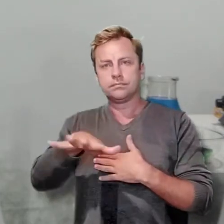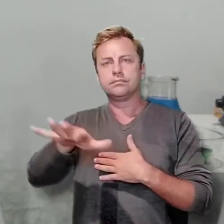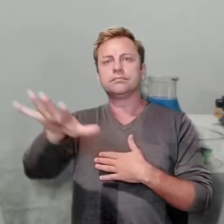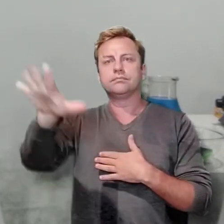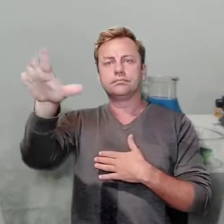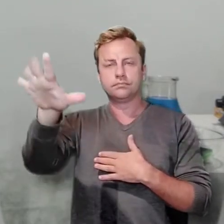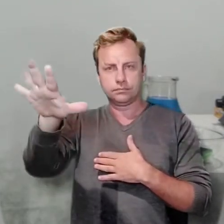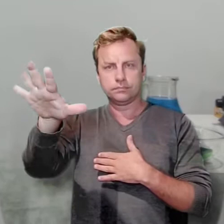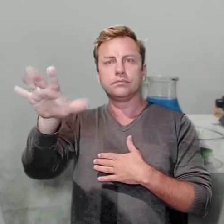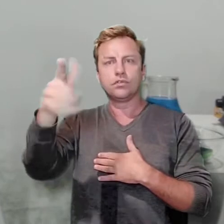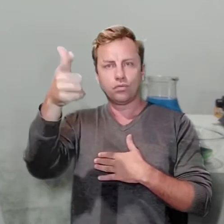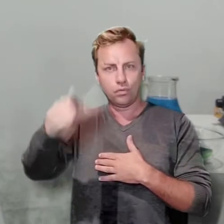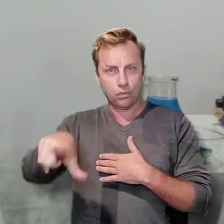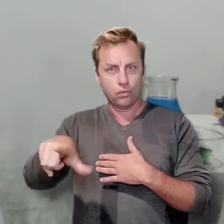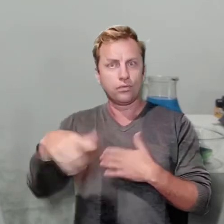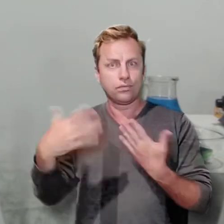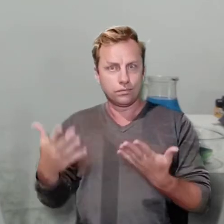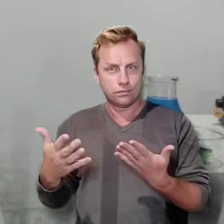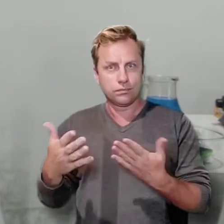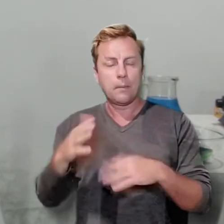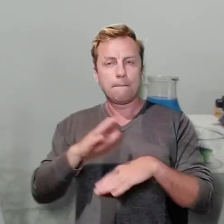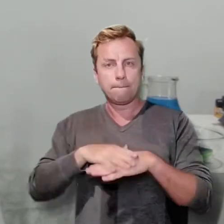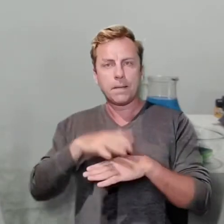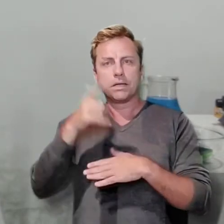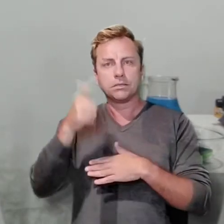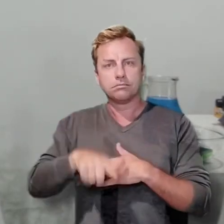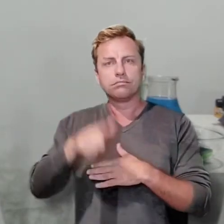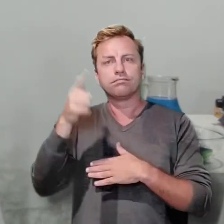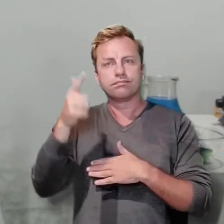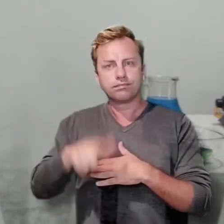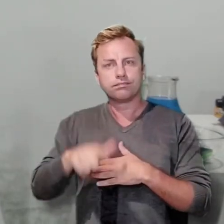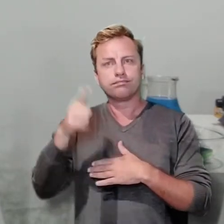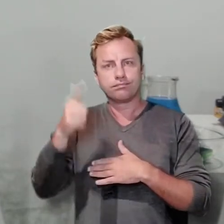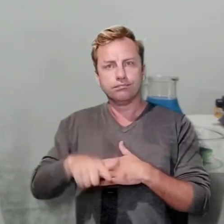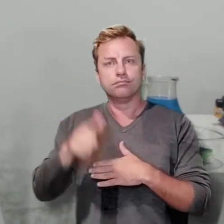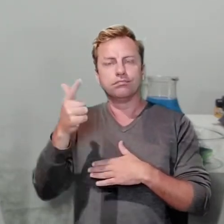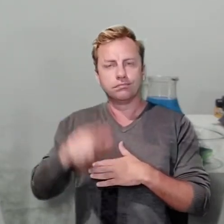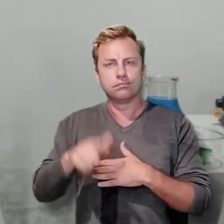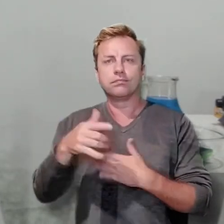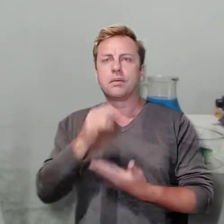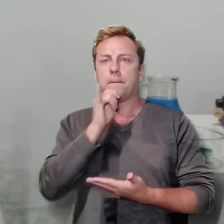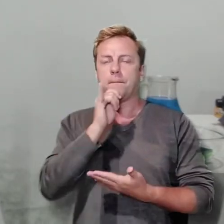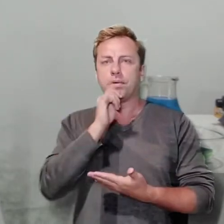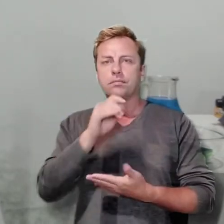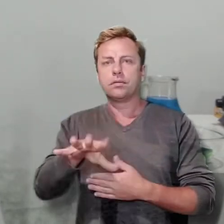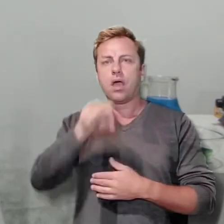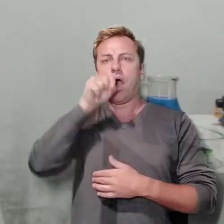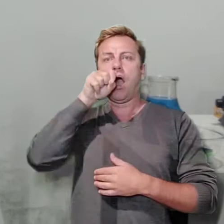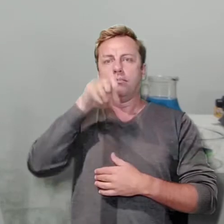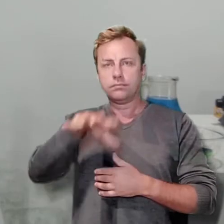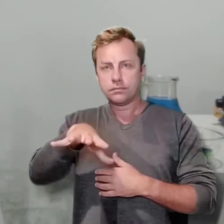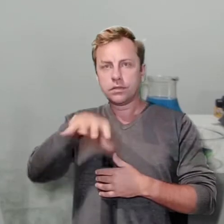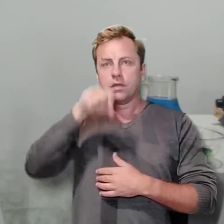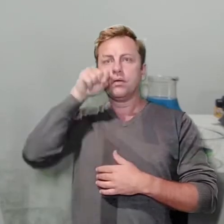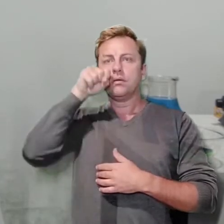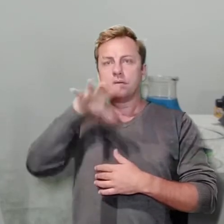o ar para a atmosfera novamente de maneira mais profunda e mais vezes. Por